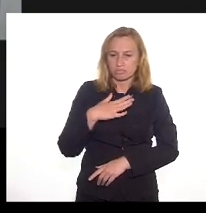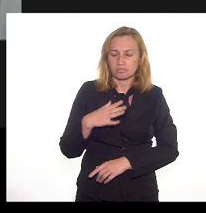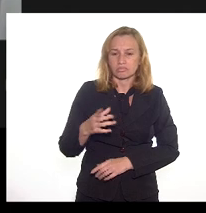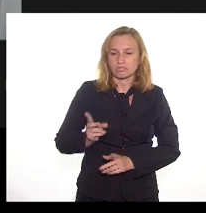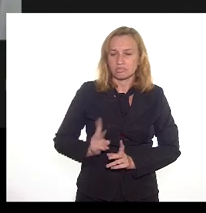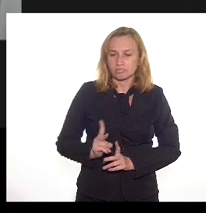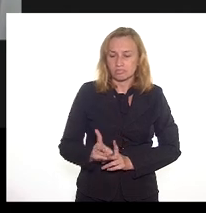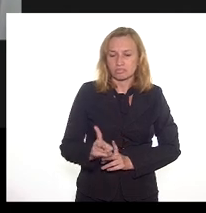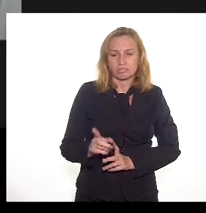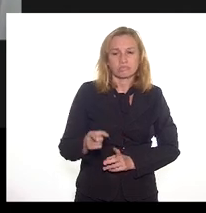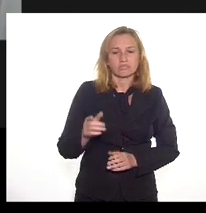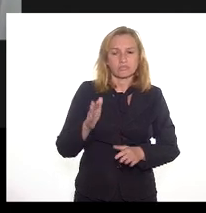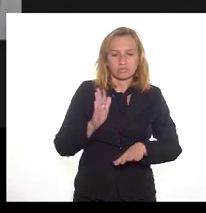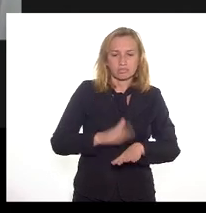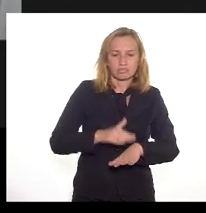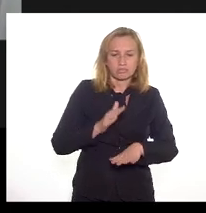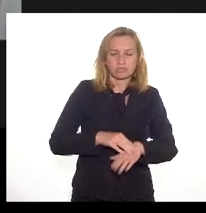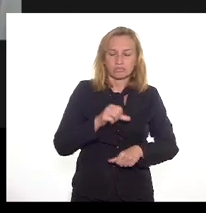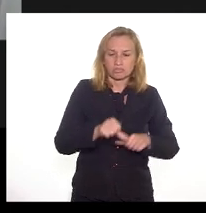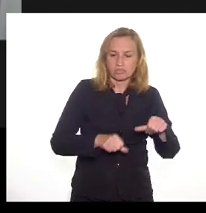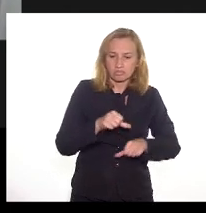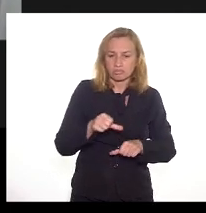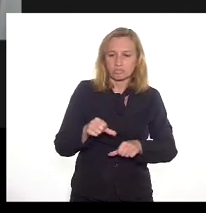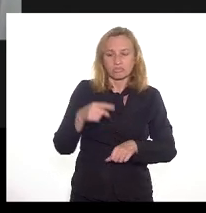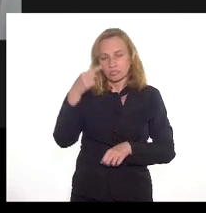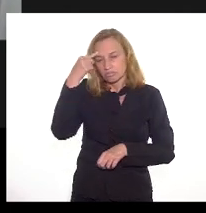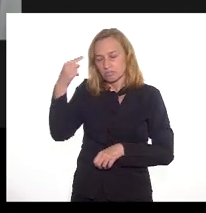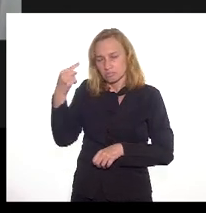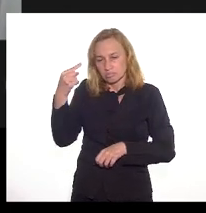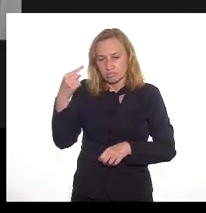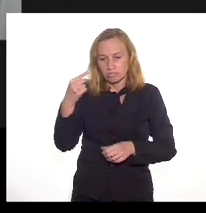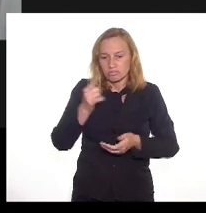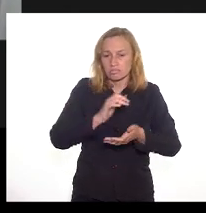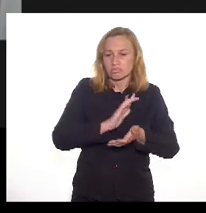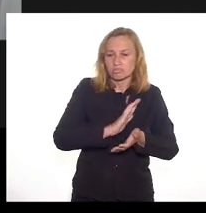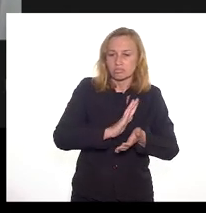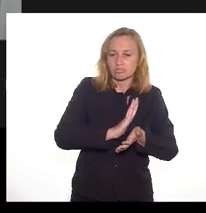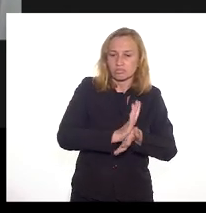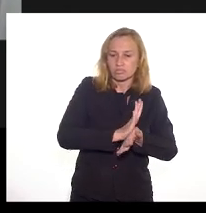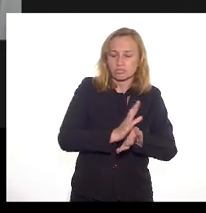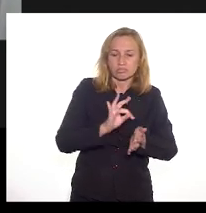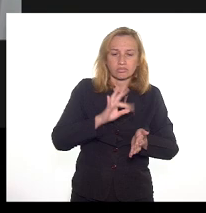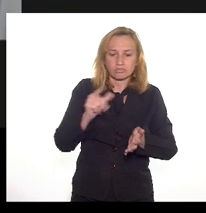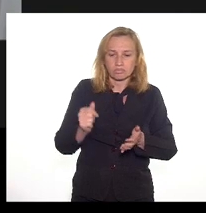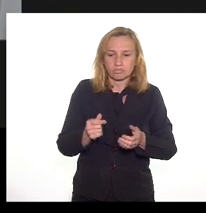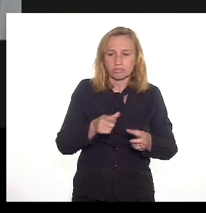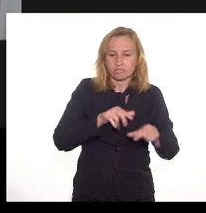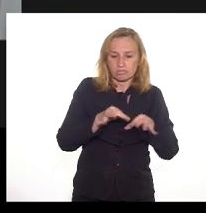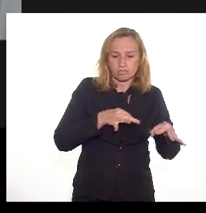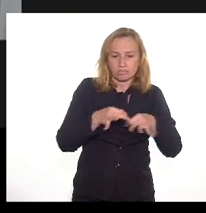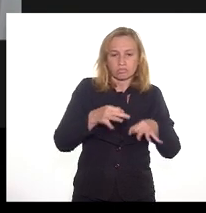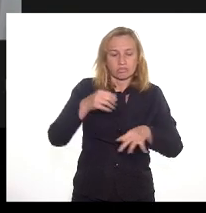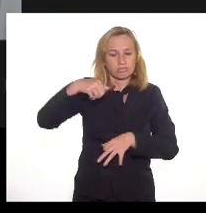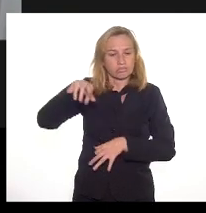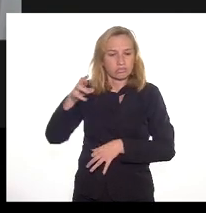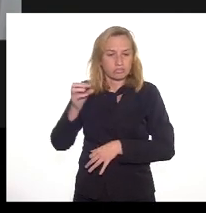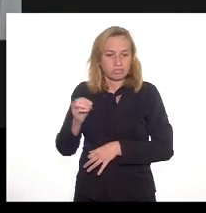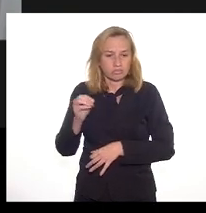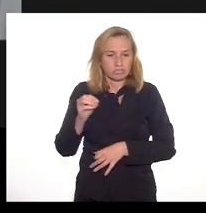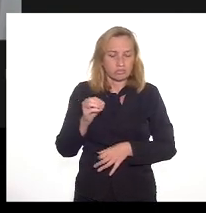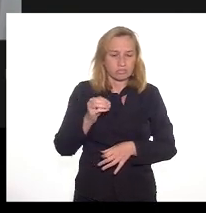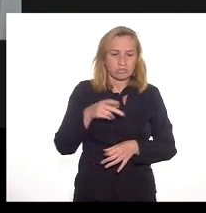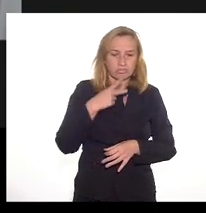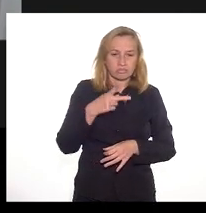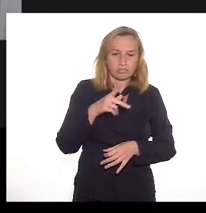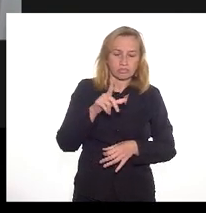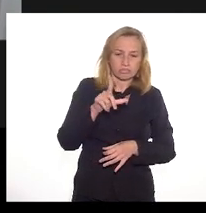contínuo. Cada vez que a gente muda de ideia, a gente destrói tudo que foi feito. O Mauro Osório falou aqui de